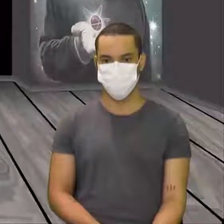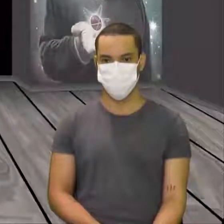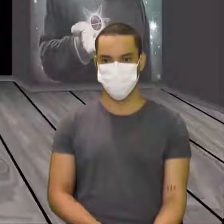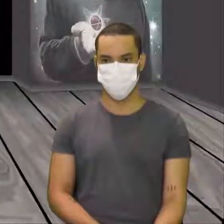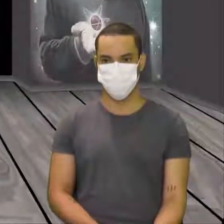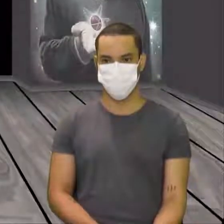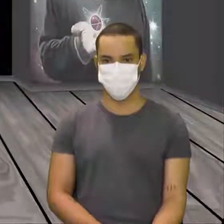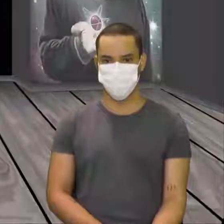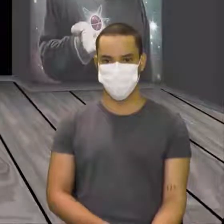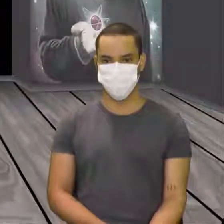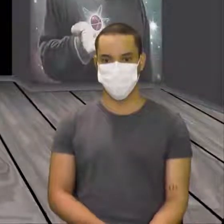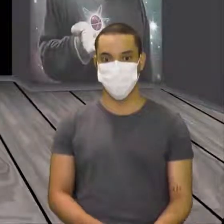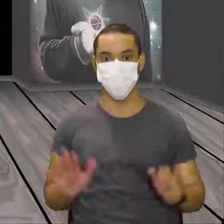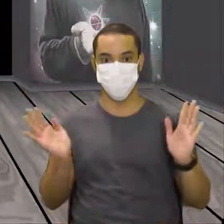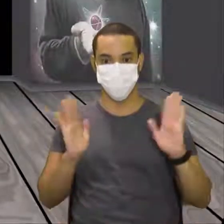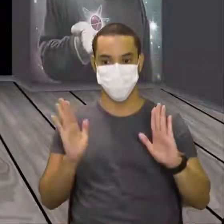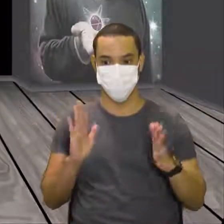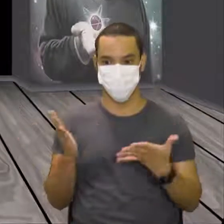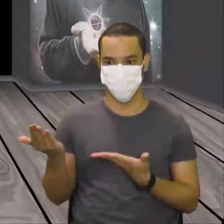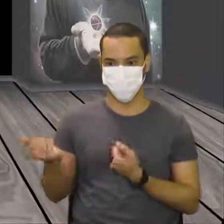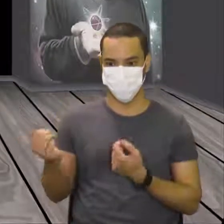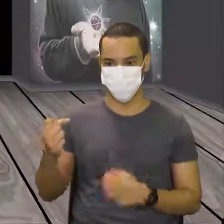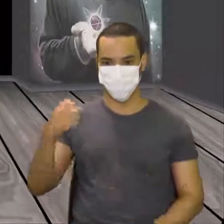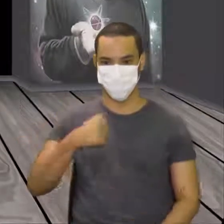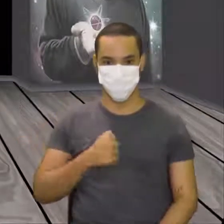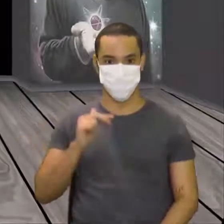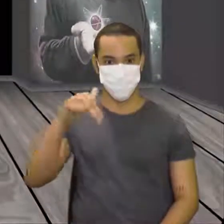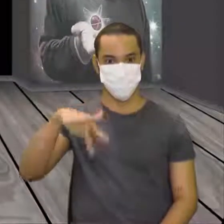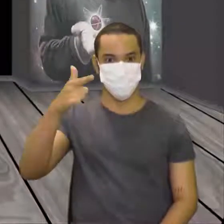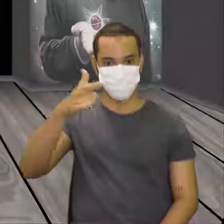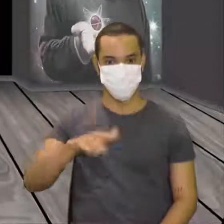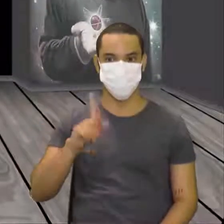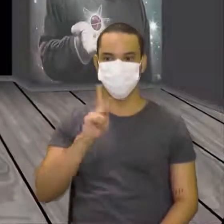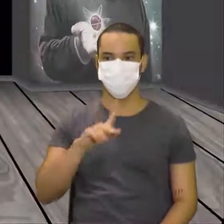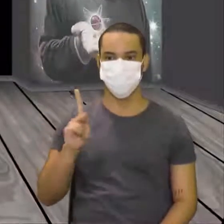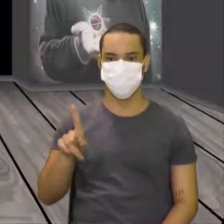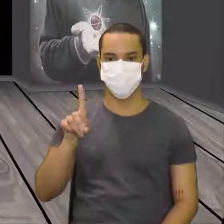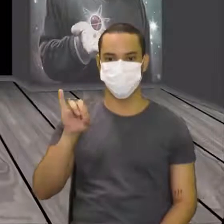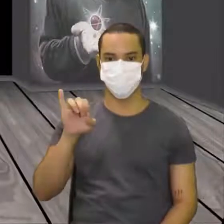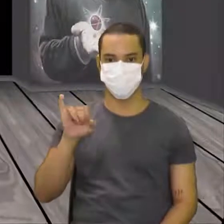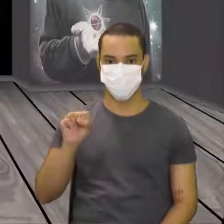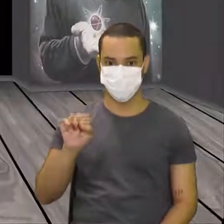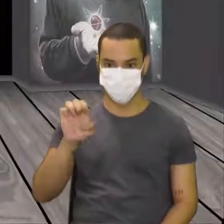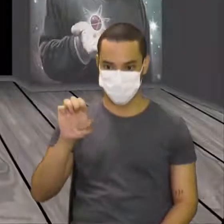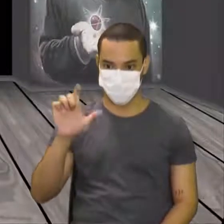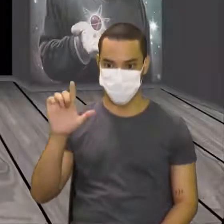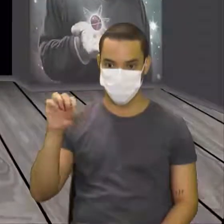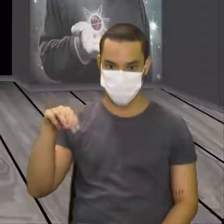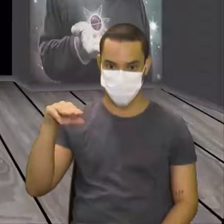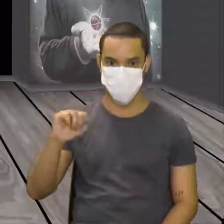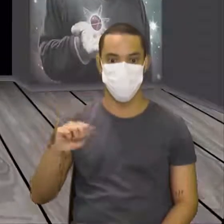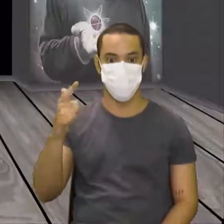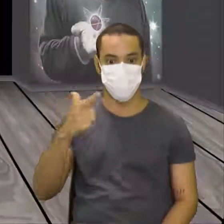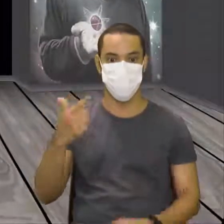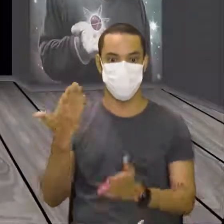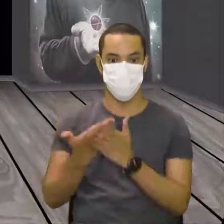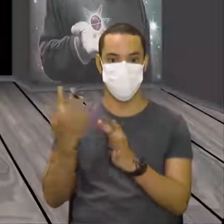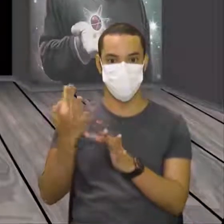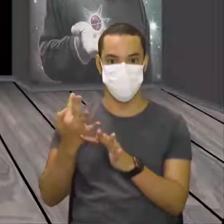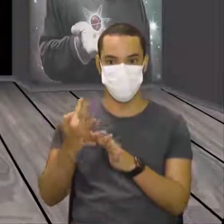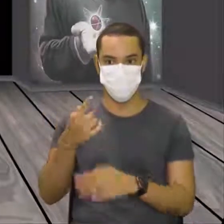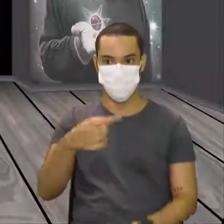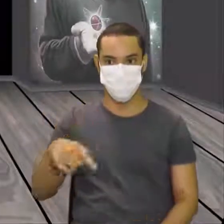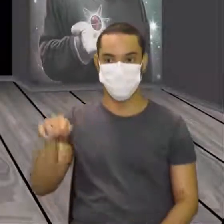Hello, jovens! Olha eu aqui novamente, como vocês já conhecem, professora Deise Lima, para mais uma aula de física com